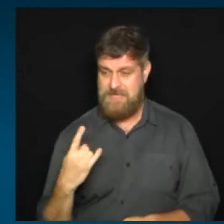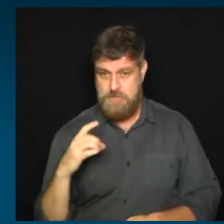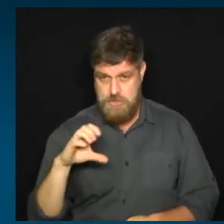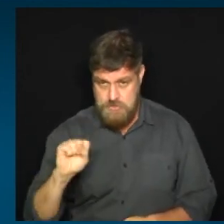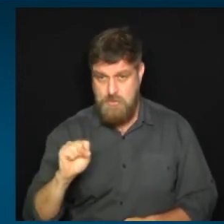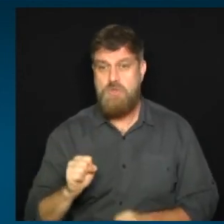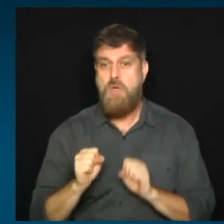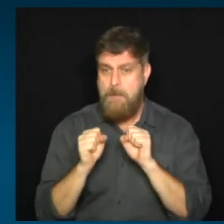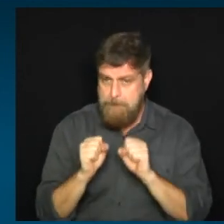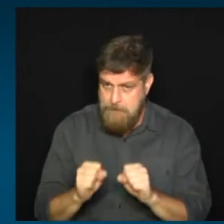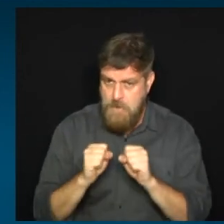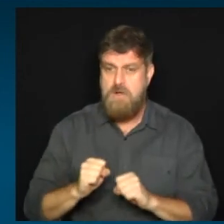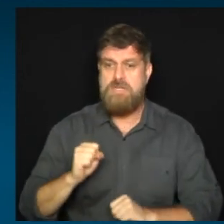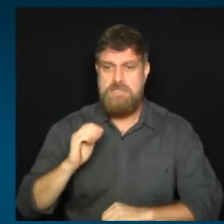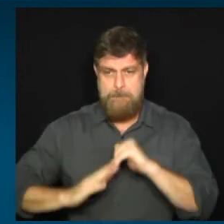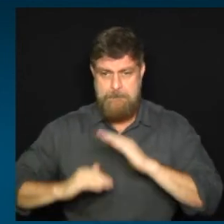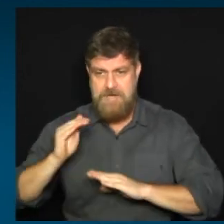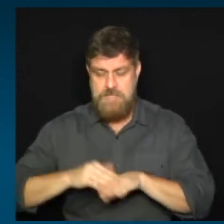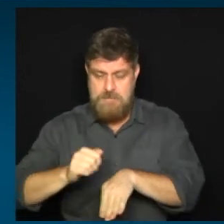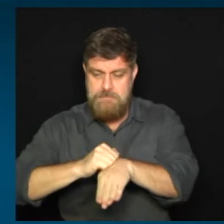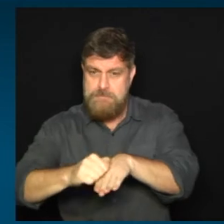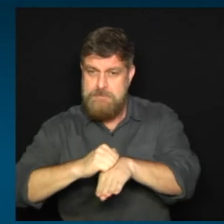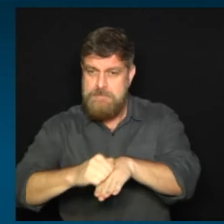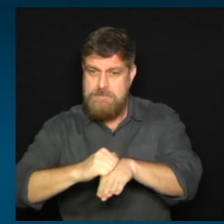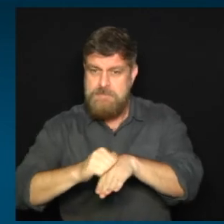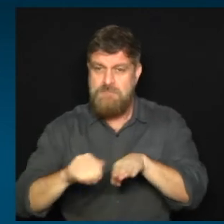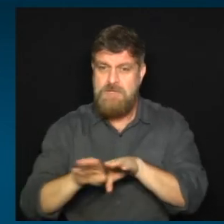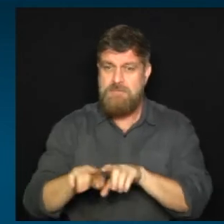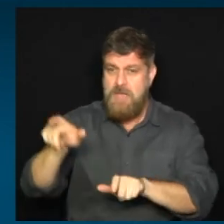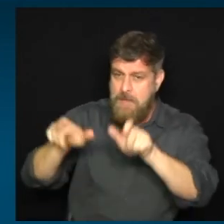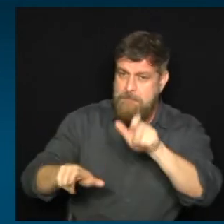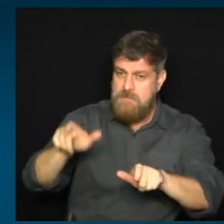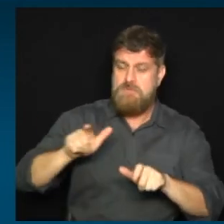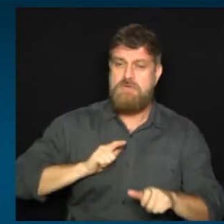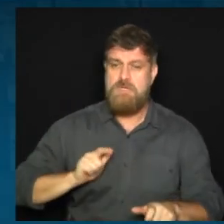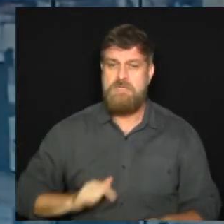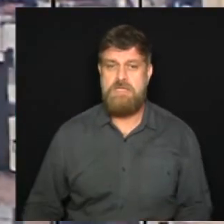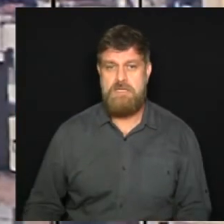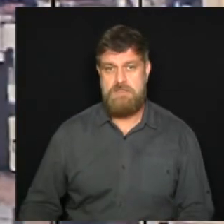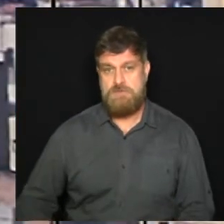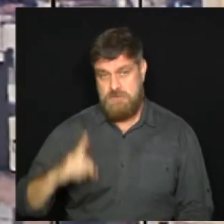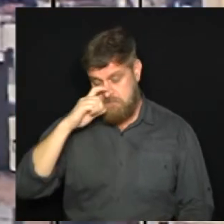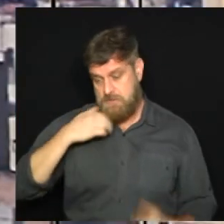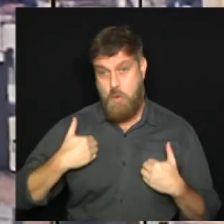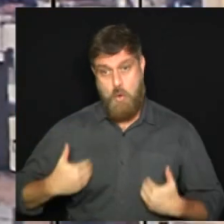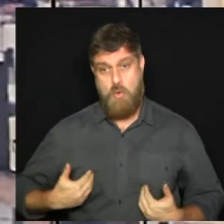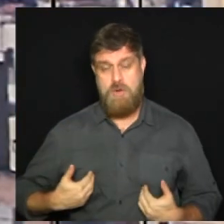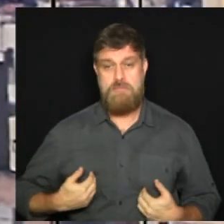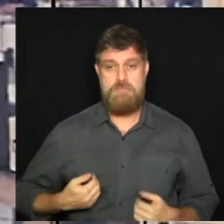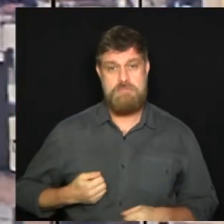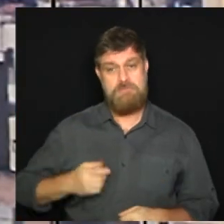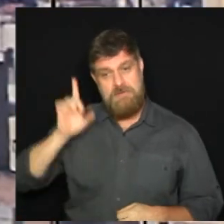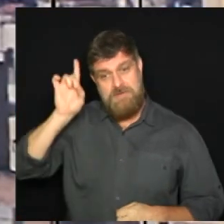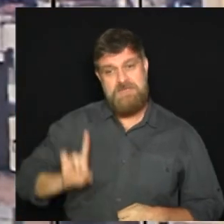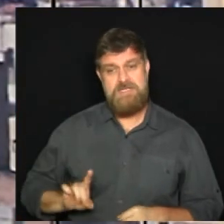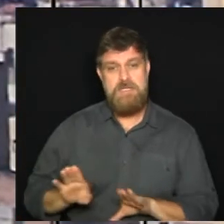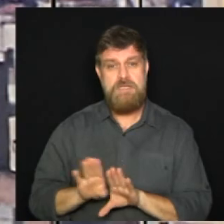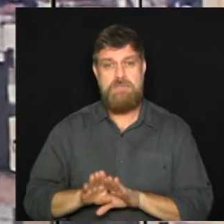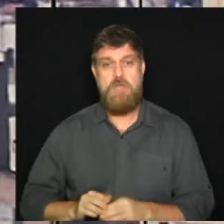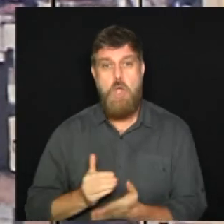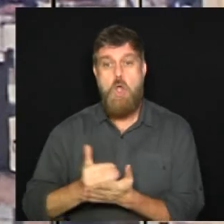anos possam exercer a profissão, além de indivíduos com capacidade física reduzida. Lembrando que a reunião ordinária